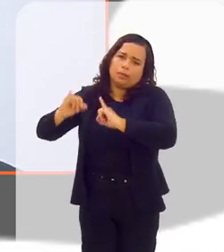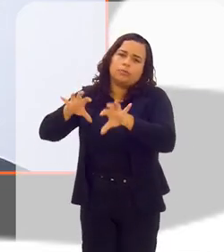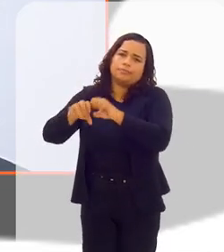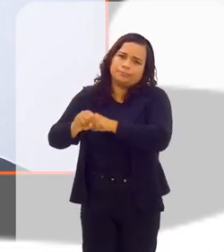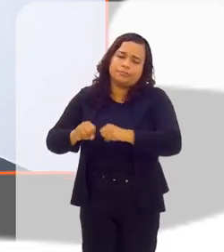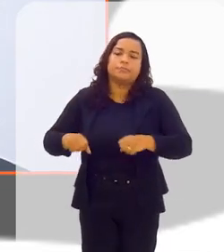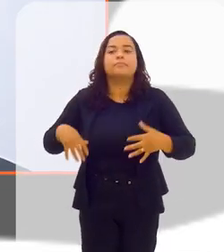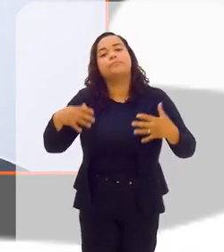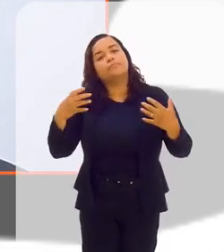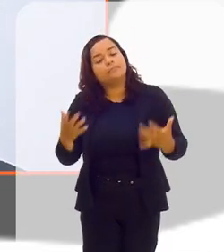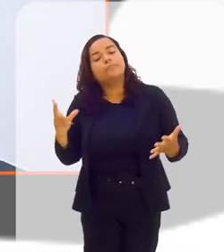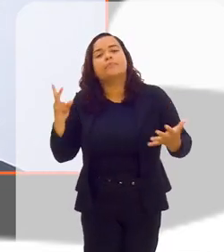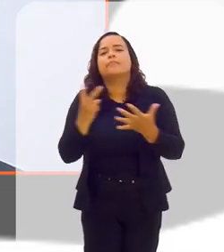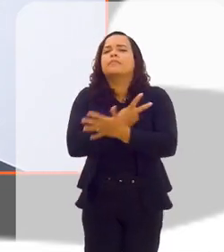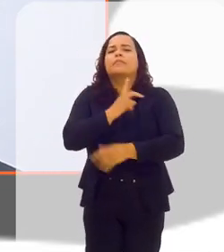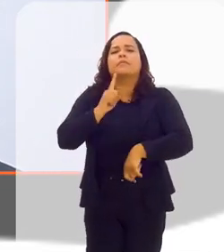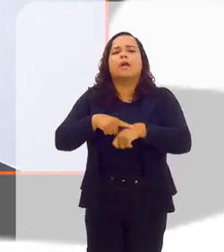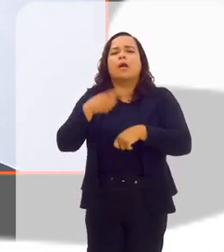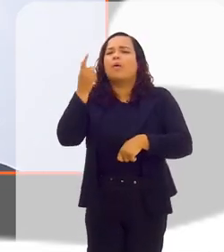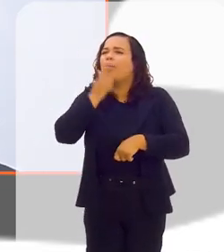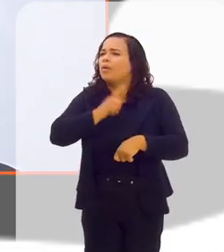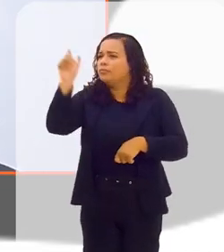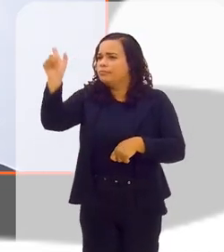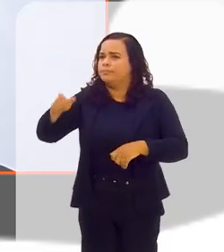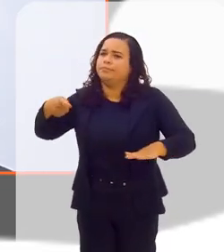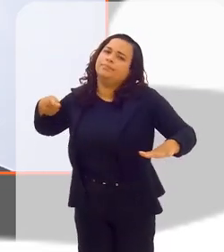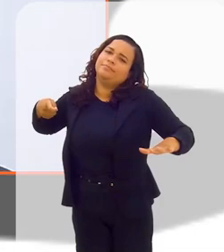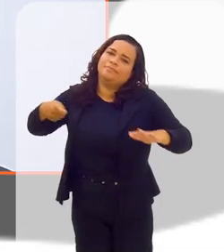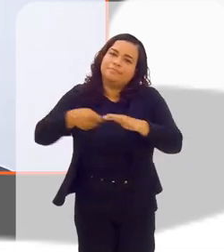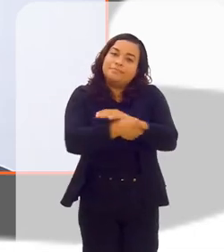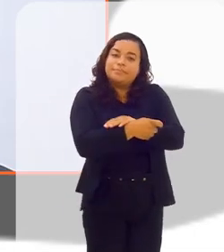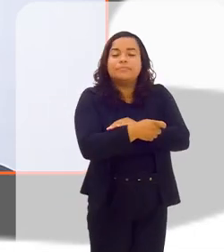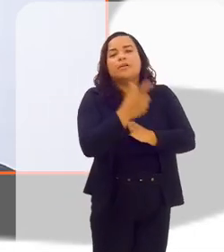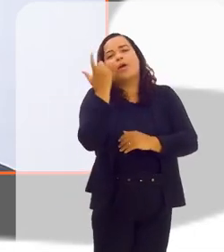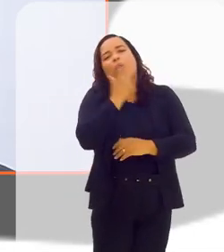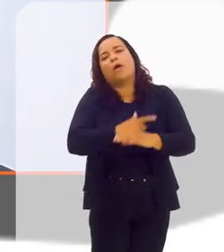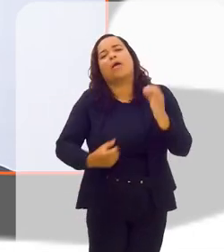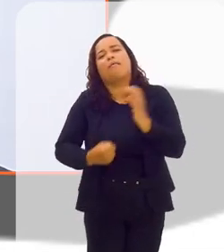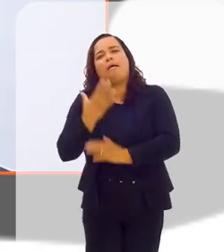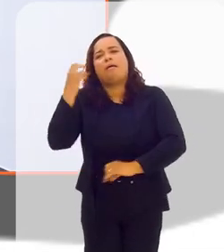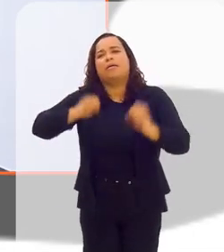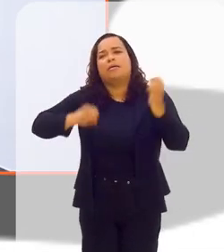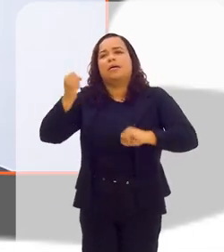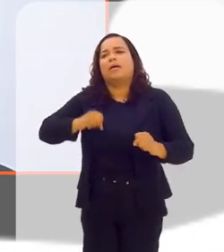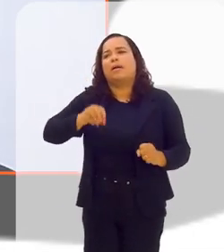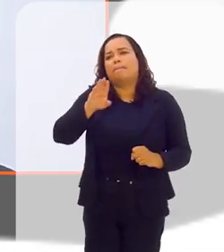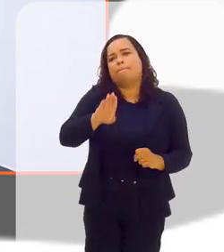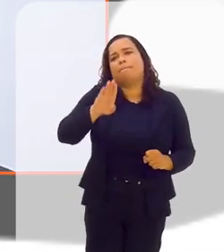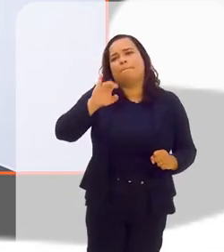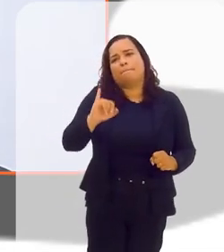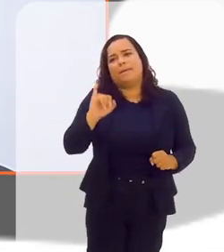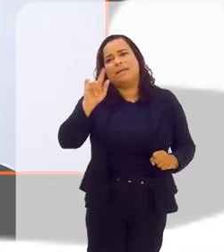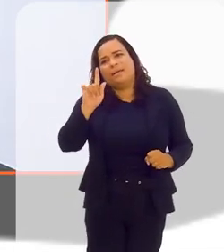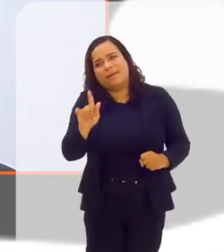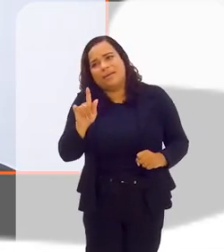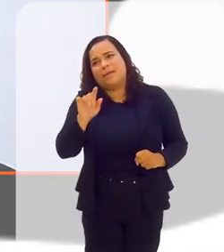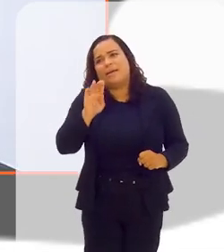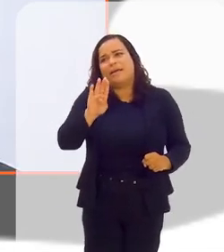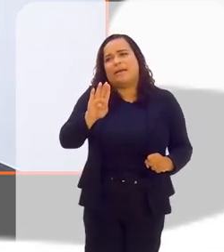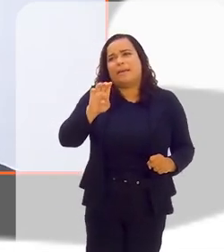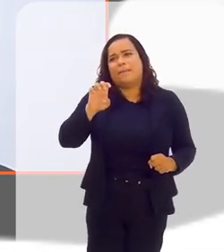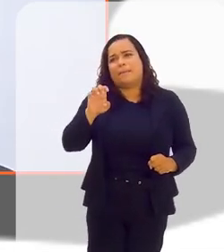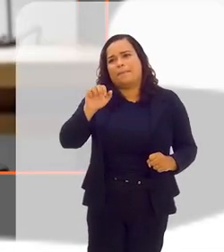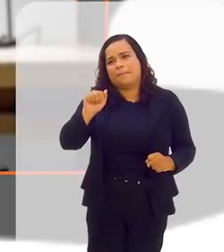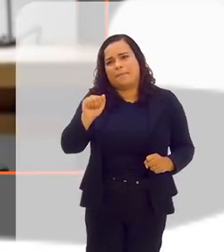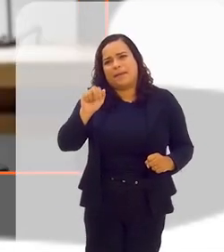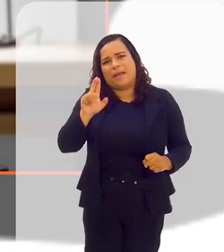químico. E aí chegou o momento que eu consegui um investidor e a gente montou a nossa própria indústria, que foi a Big Beauty, que eu sou o